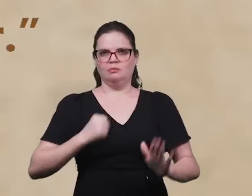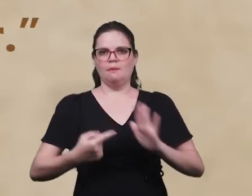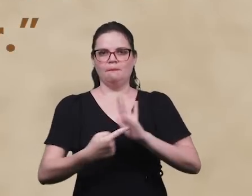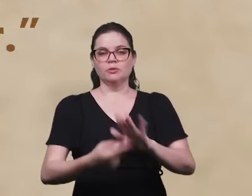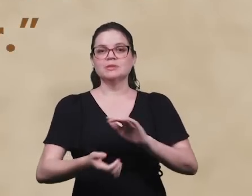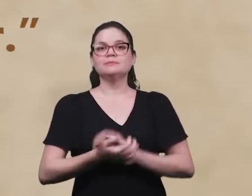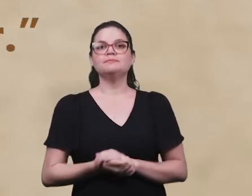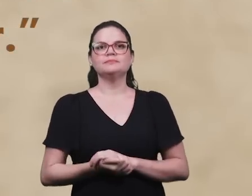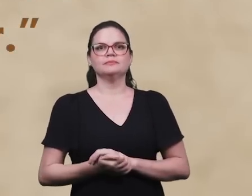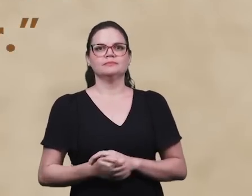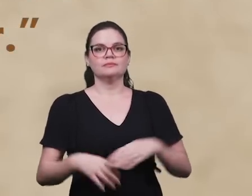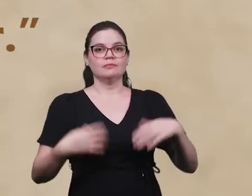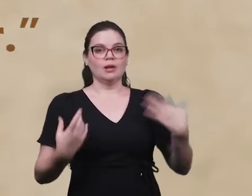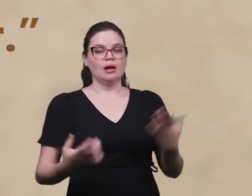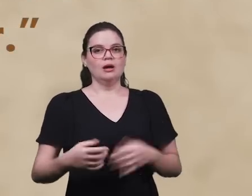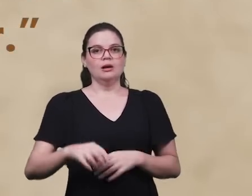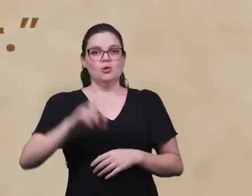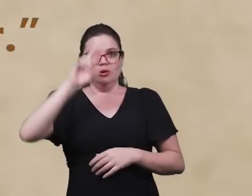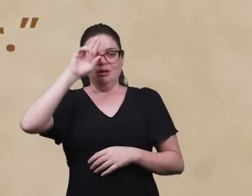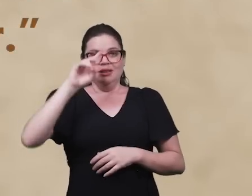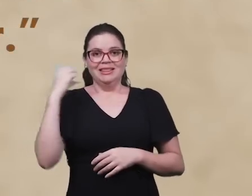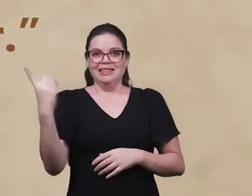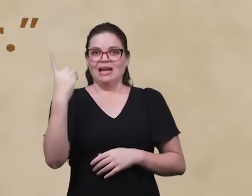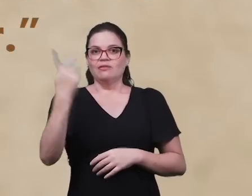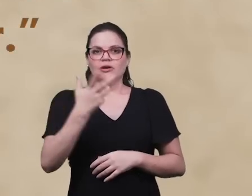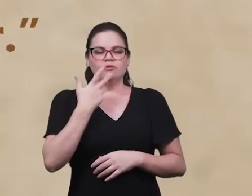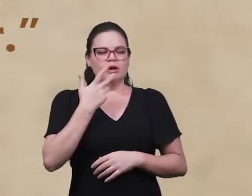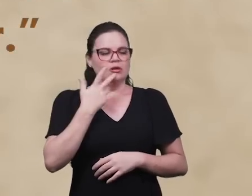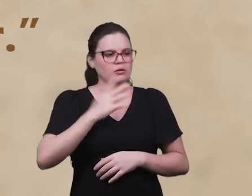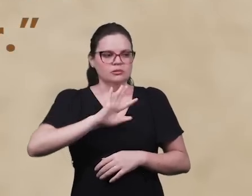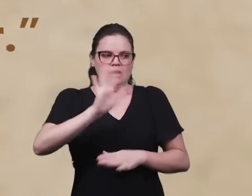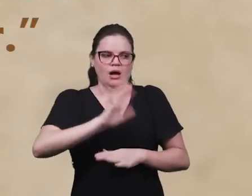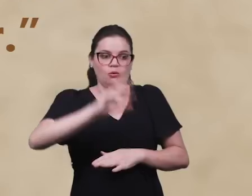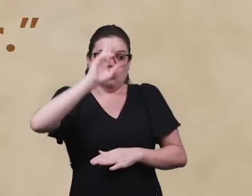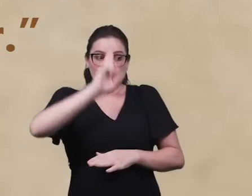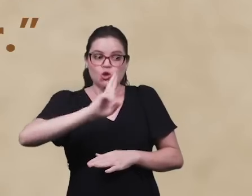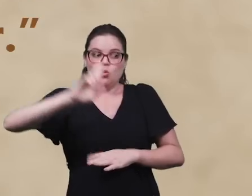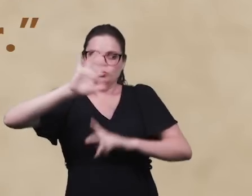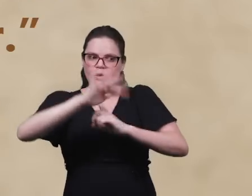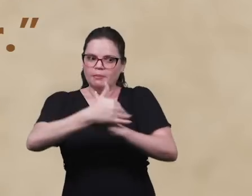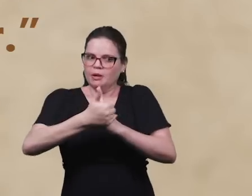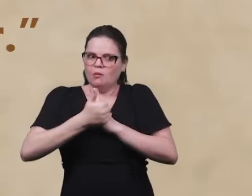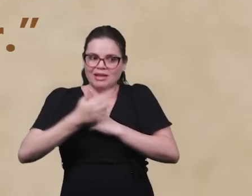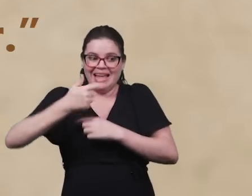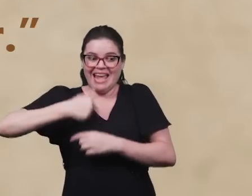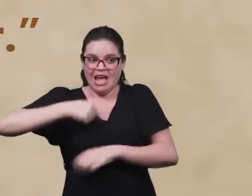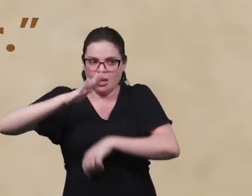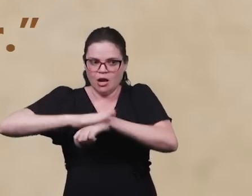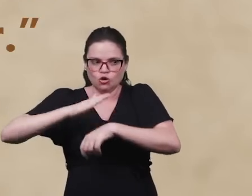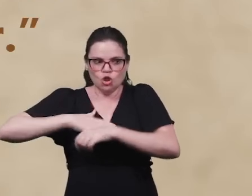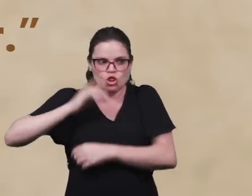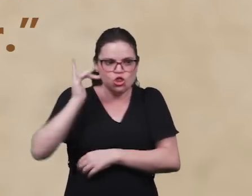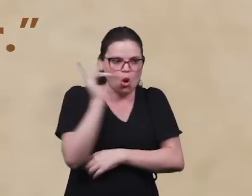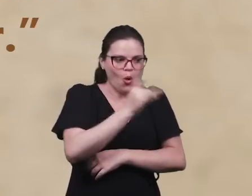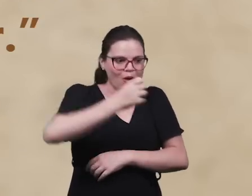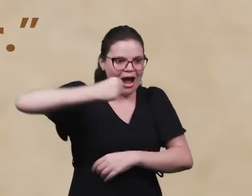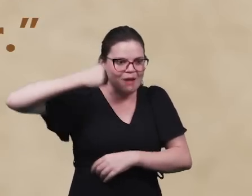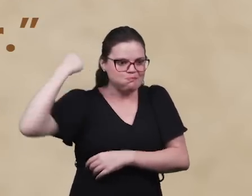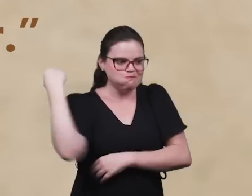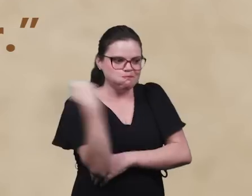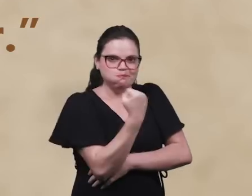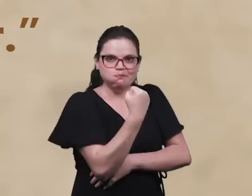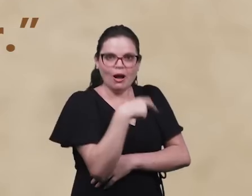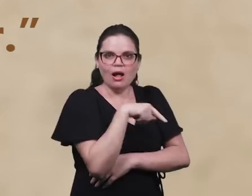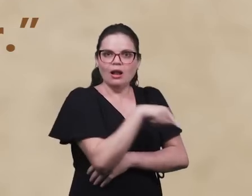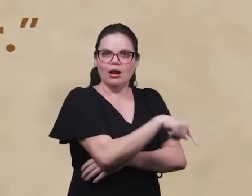O Senhor me guarde de que eu faça tal coisa ao meu Senhor, ao ungido do Senhor, estendendo eu